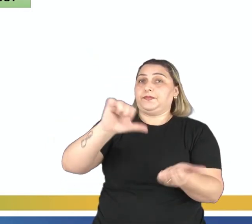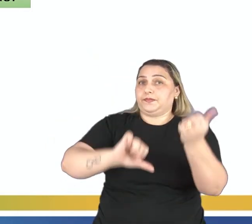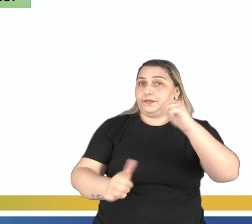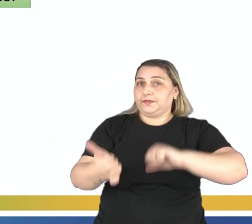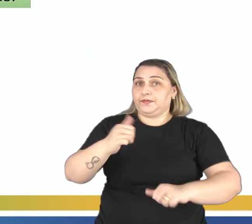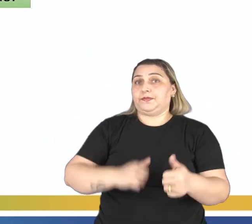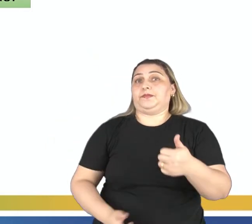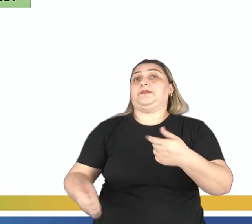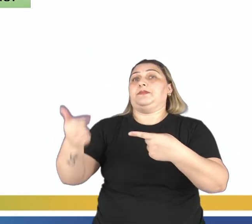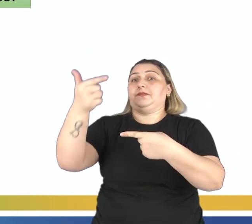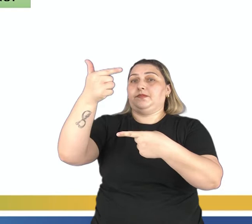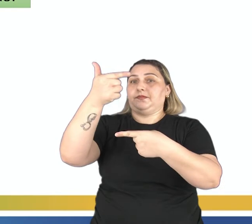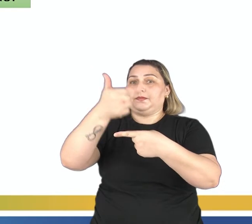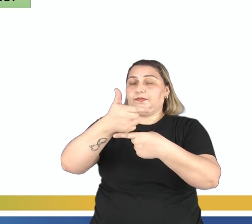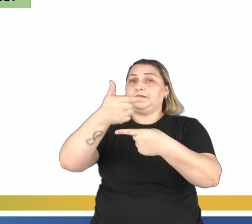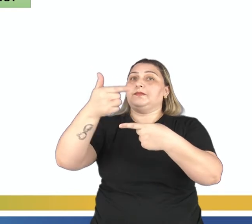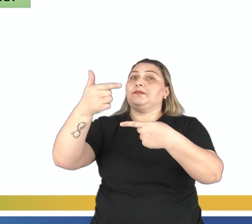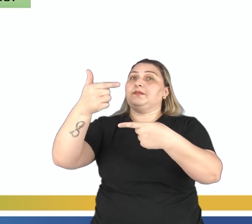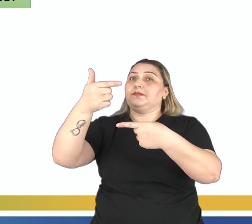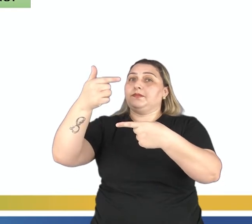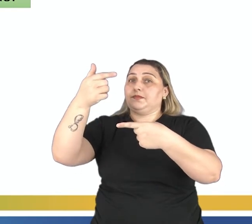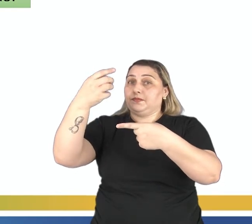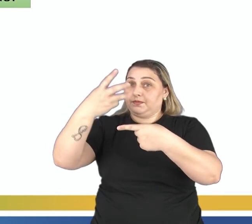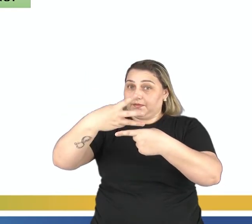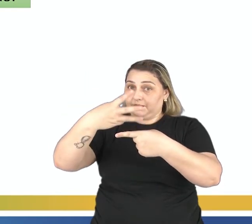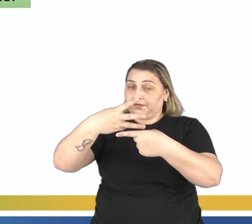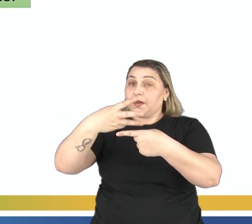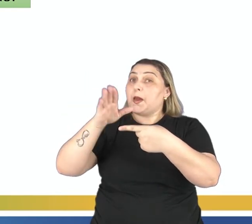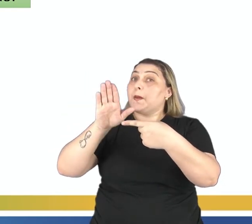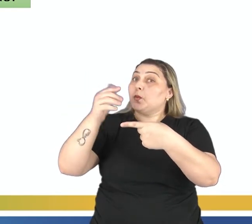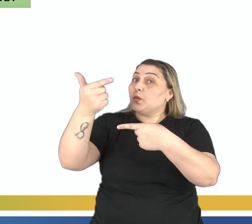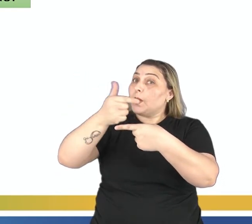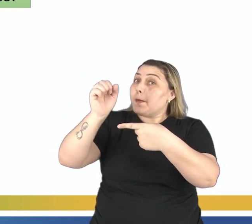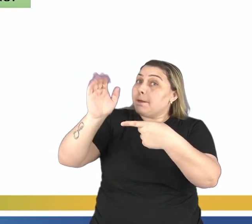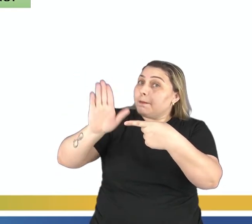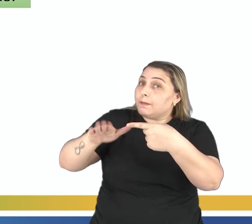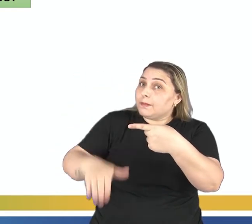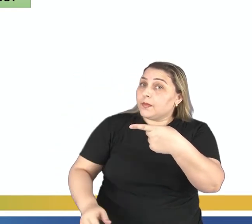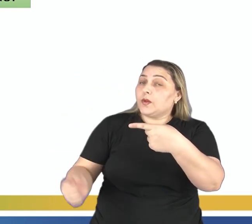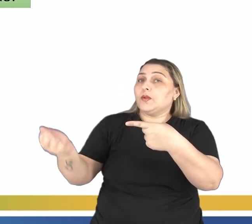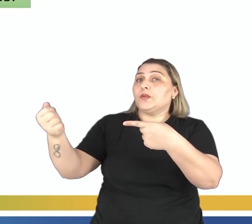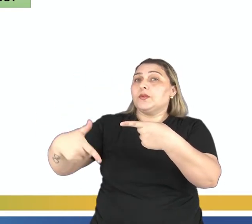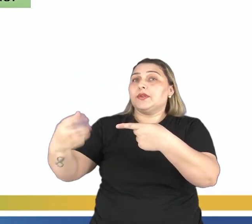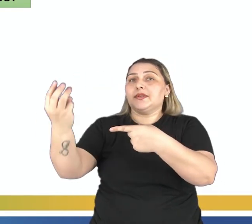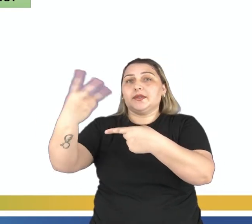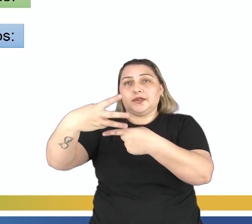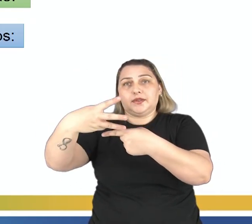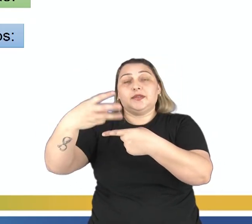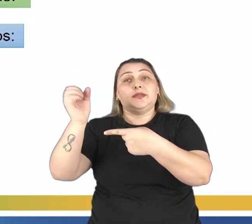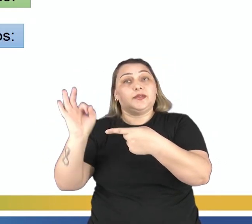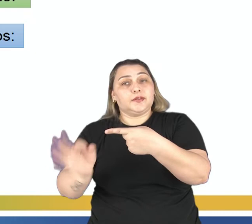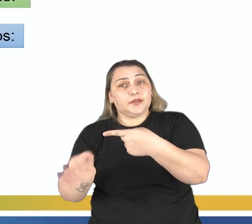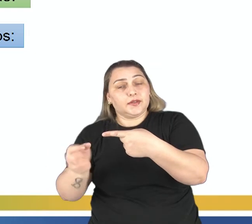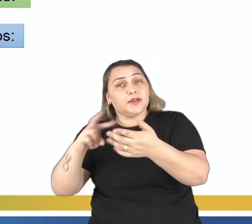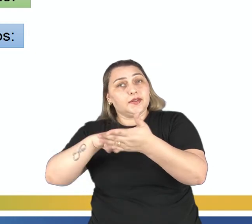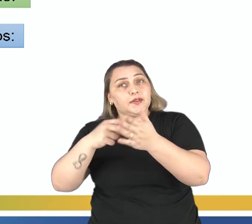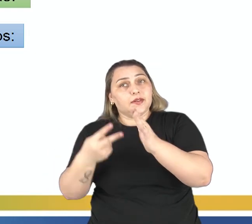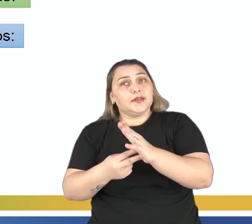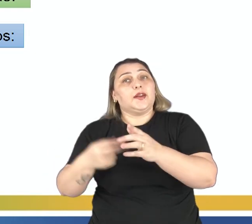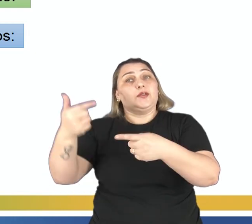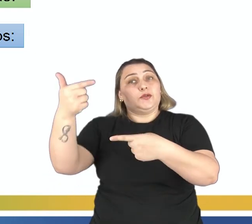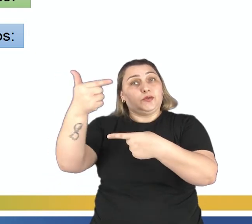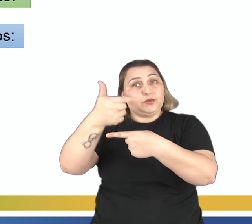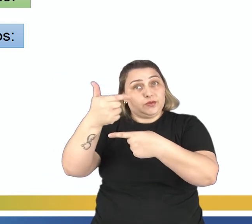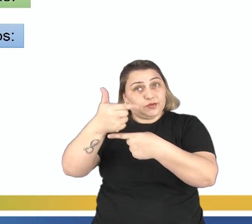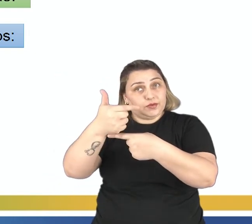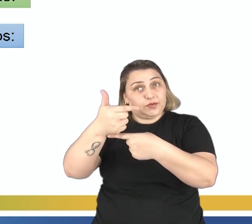analisar. 2 e 3 são os denominadores. O 2, ele é menor do que 3, certo? Então, ó, significa como o 2